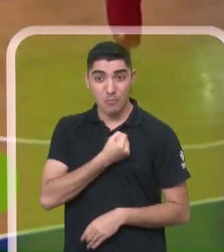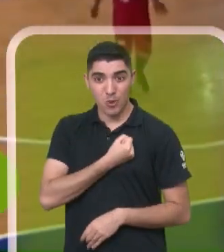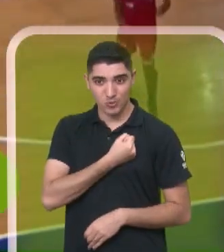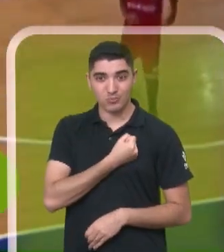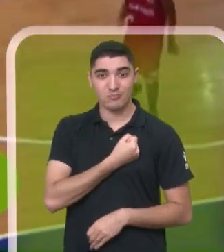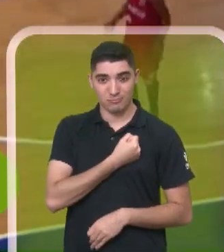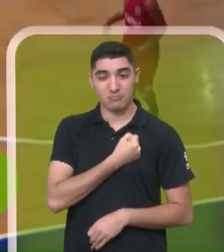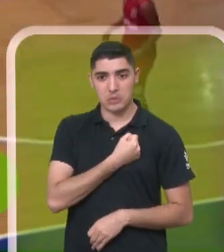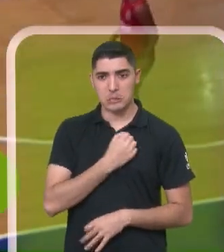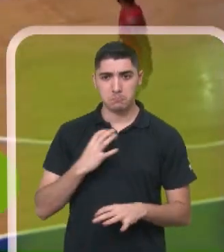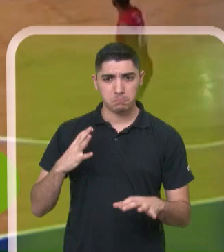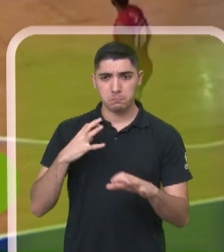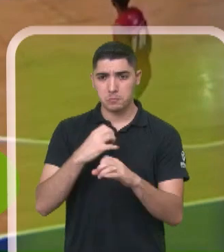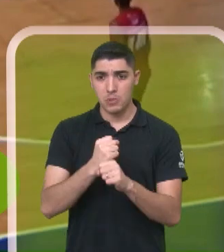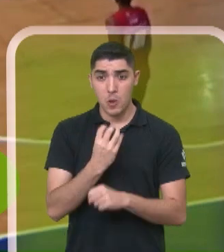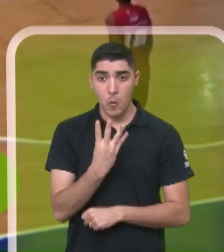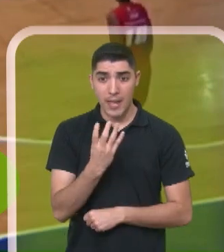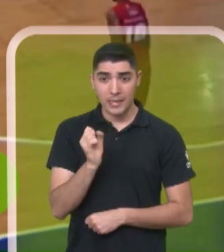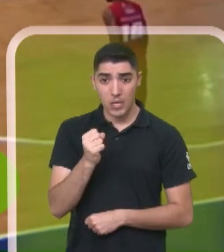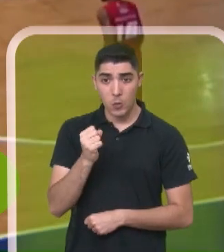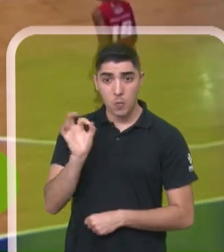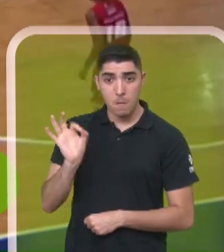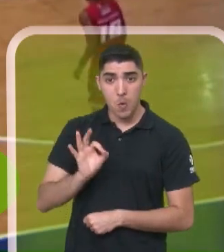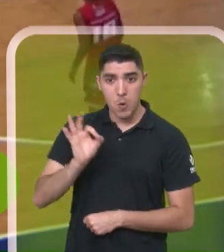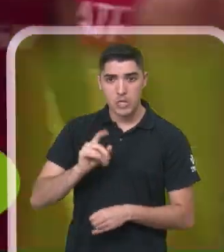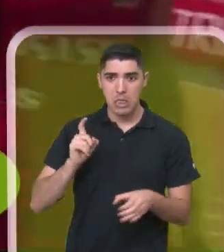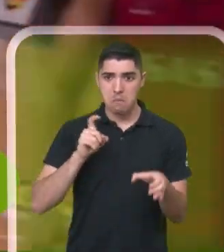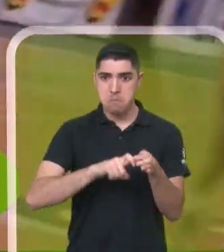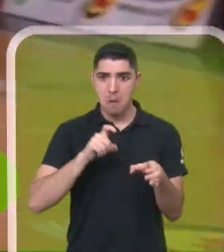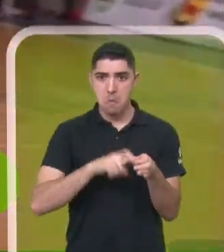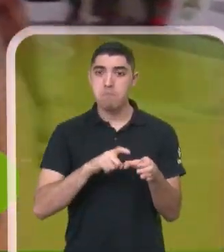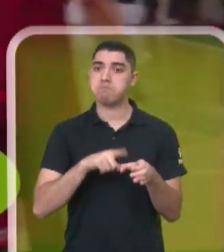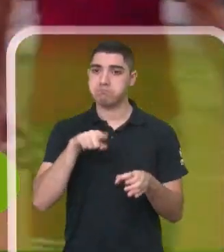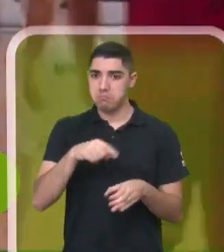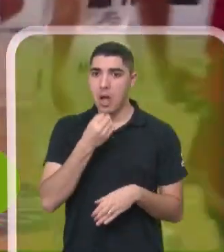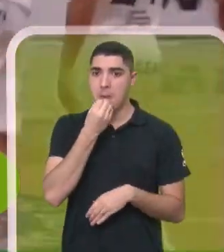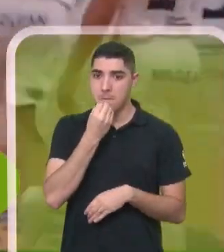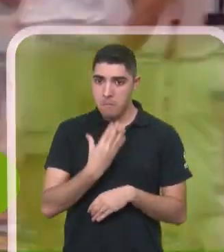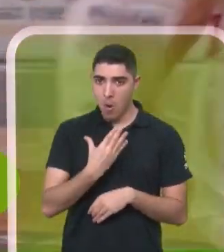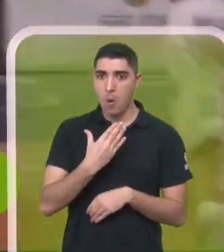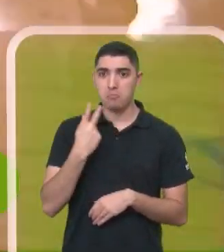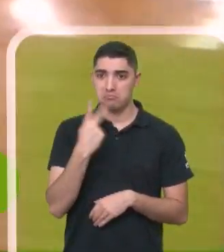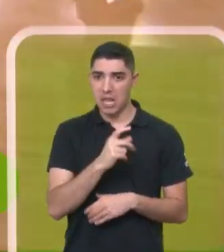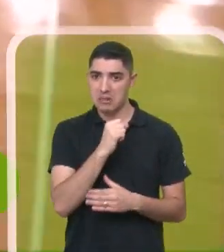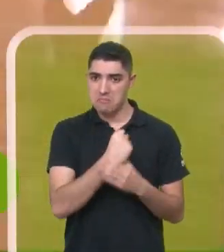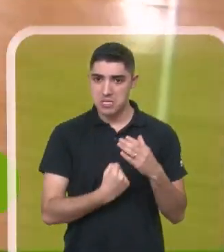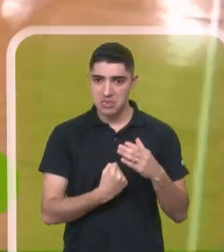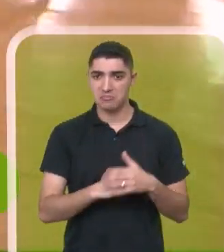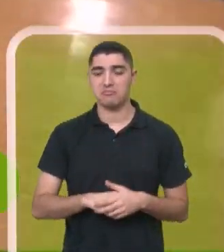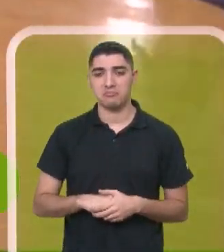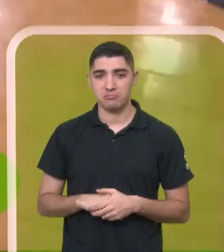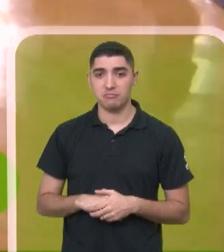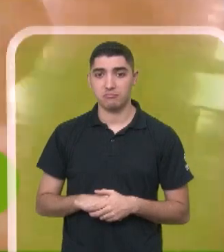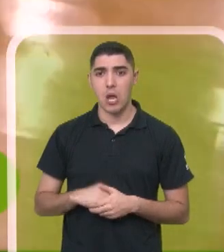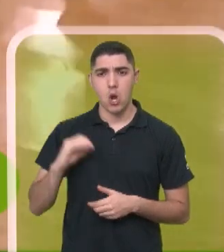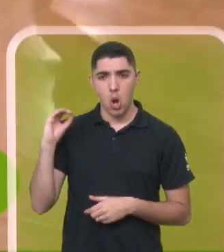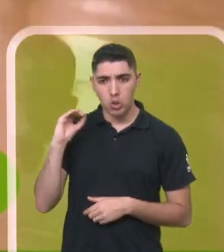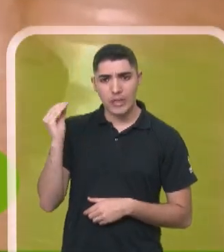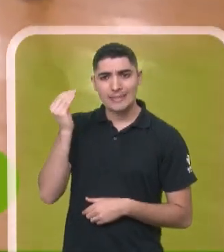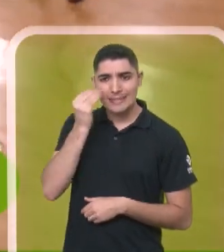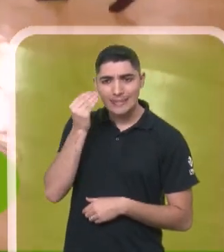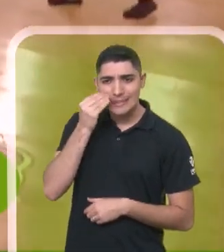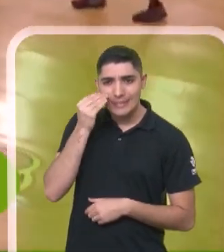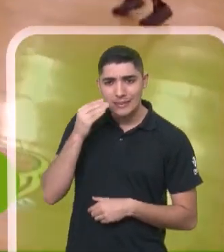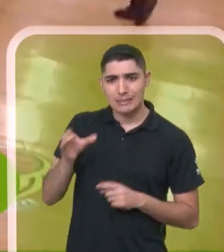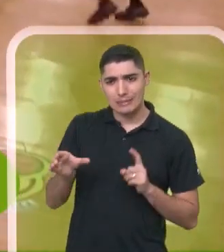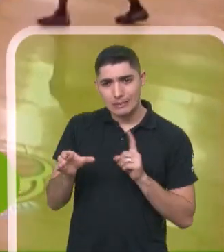um percentual de 48% de acerto, o que é muito bom dentro de uma partida. O Osasco respondia como